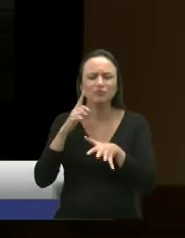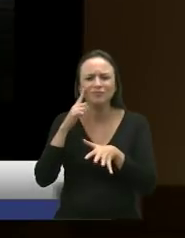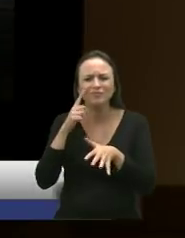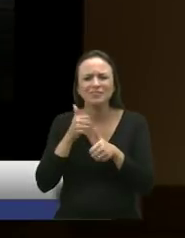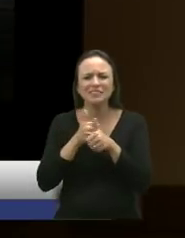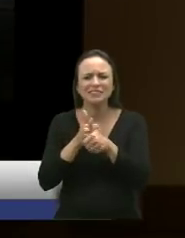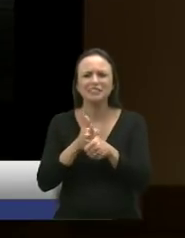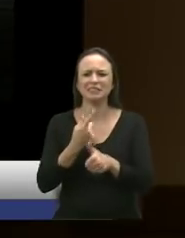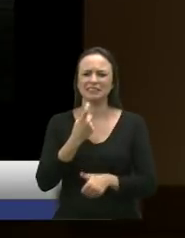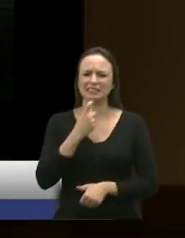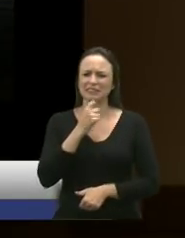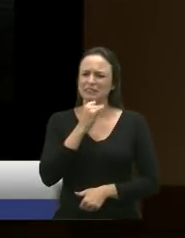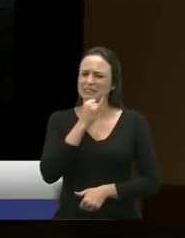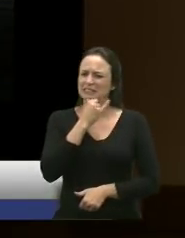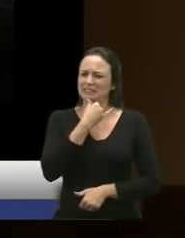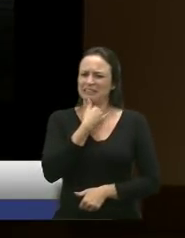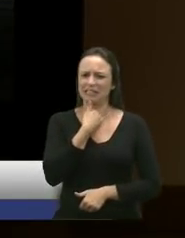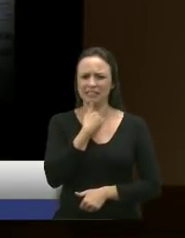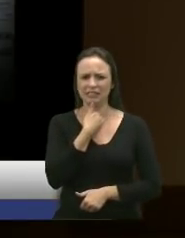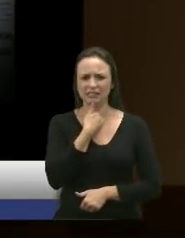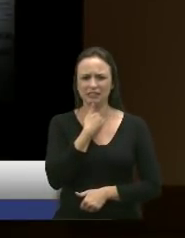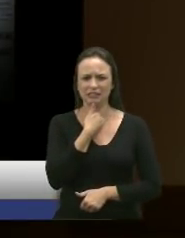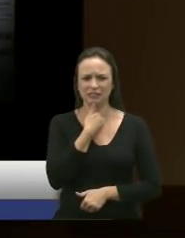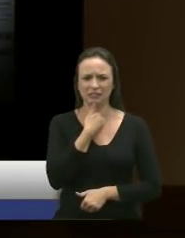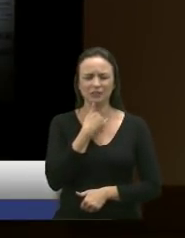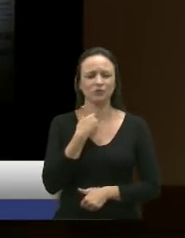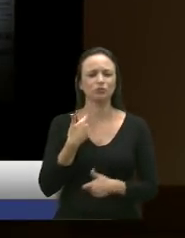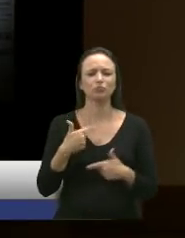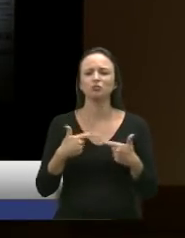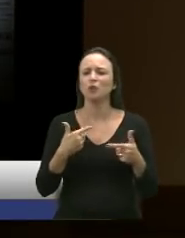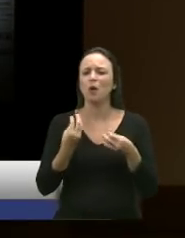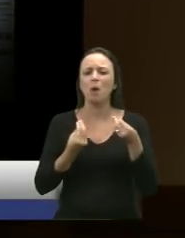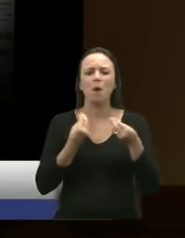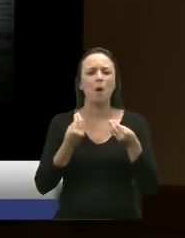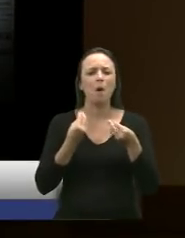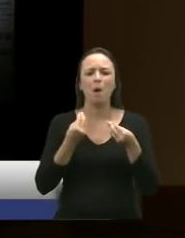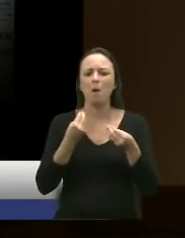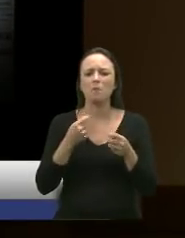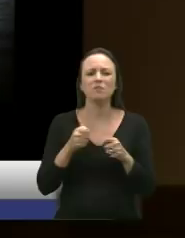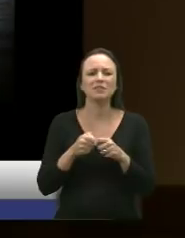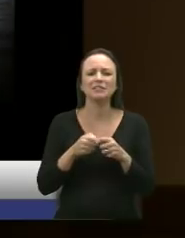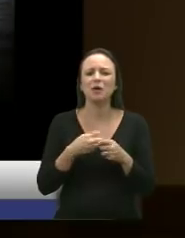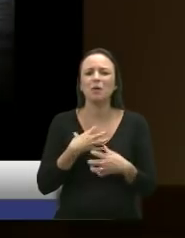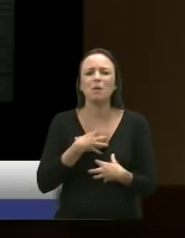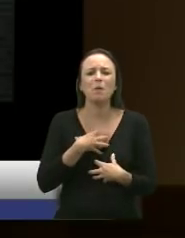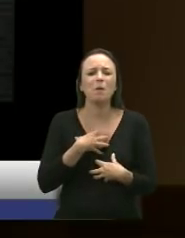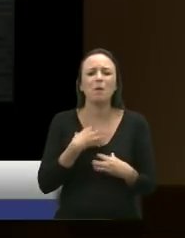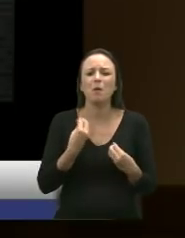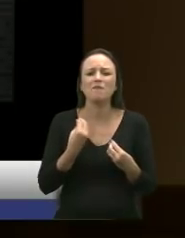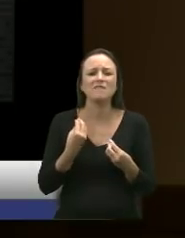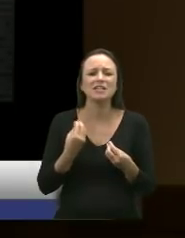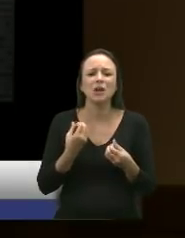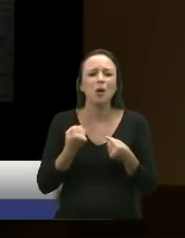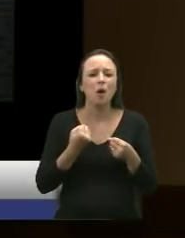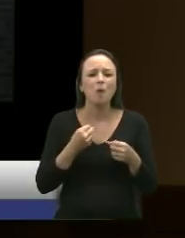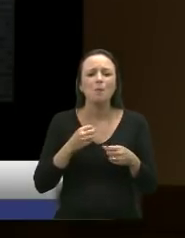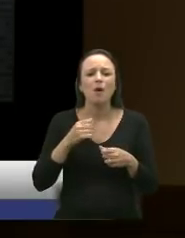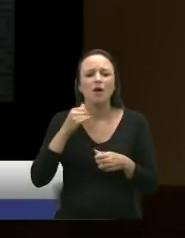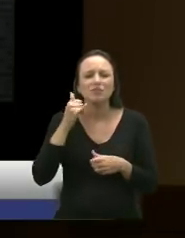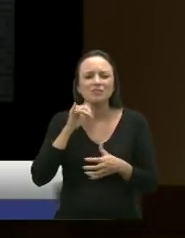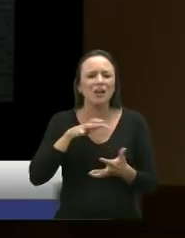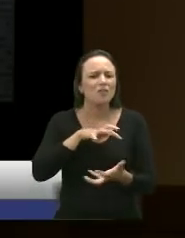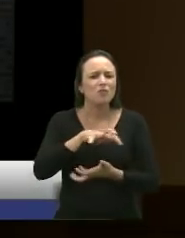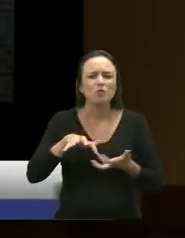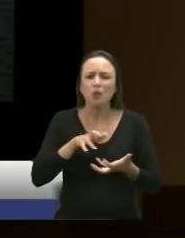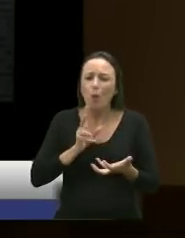demais. Mas já está mais do que notável, não tem mais como resistirmos. Não tem mais como segurar a revolução por tanto